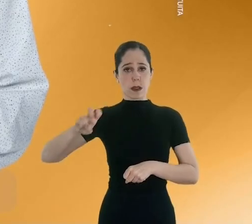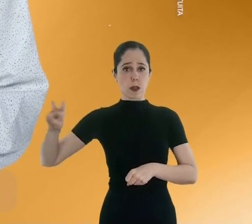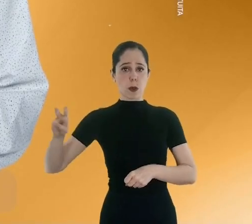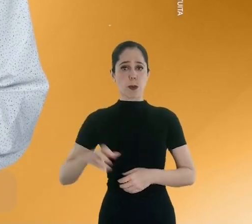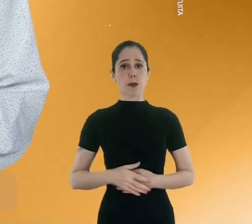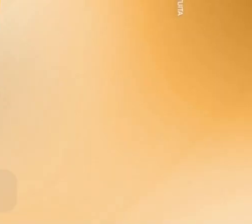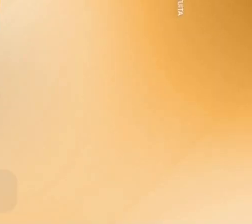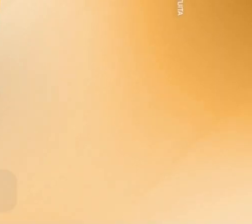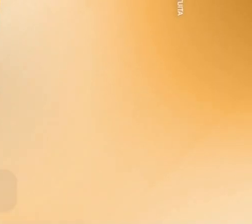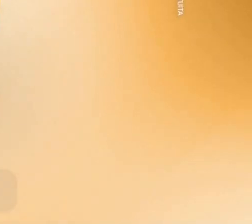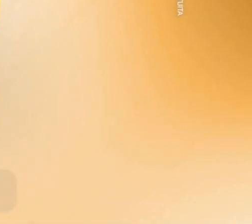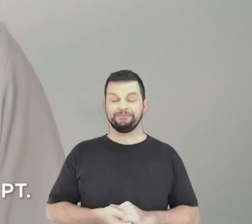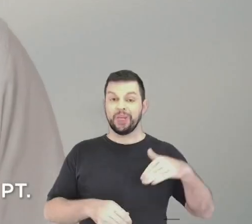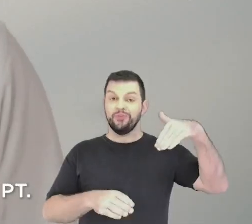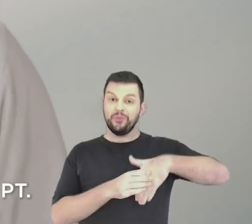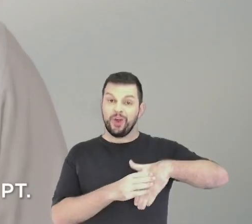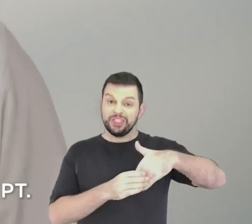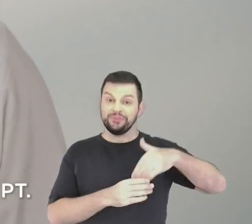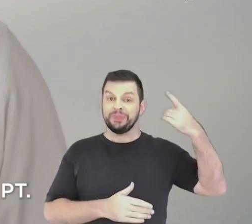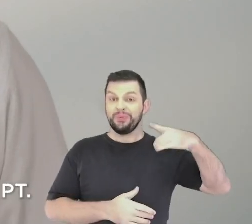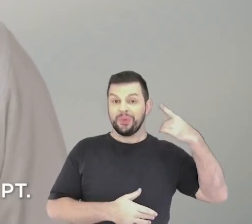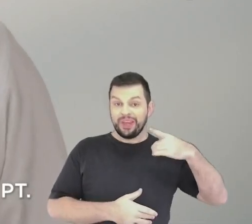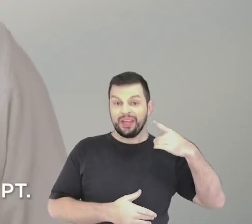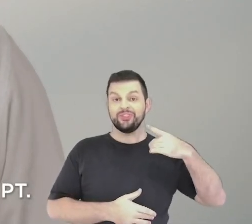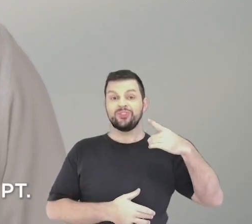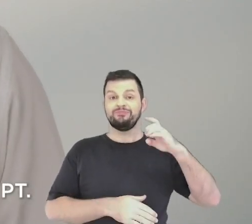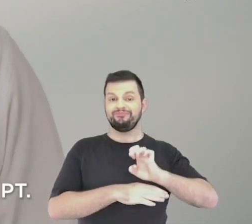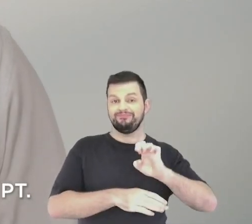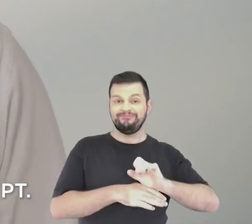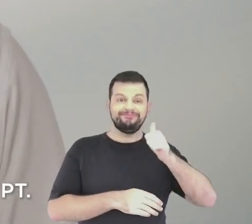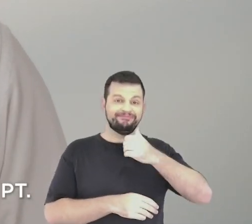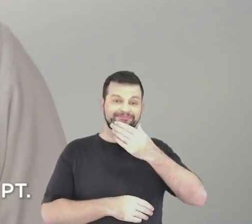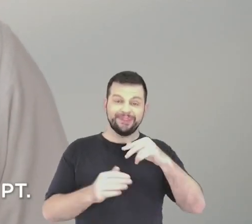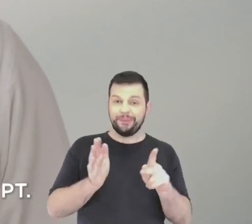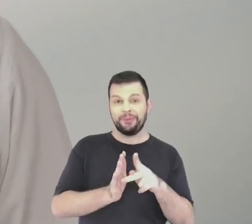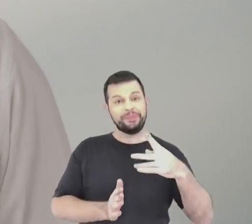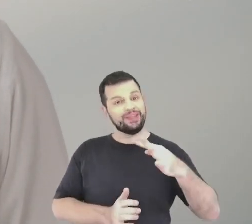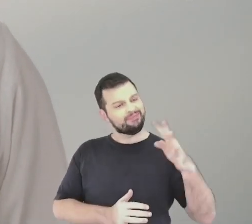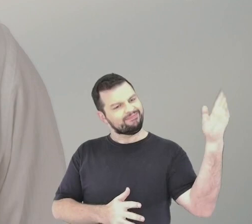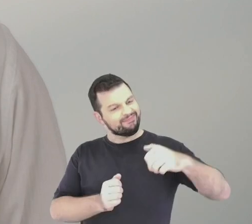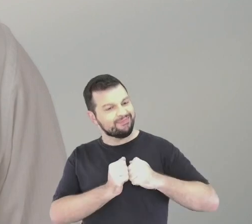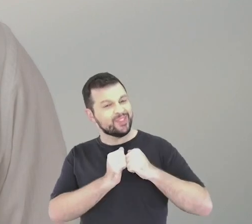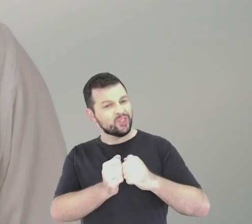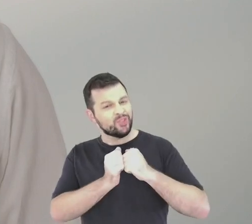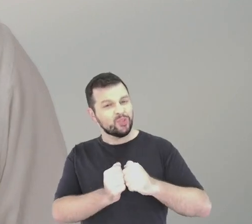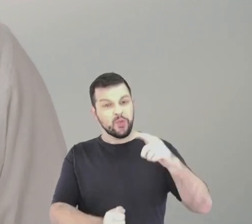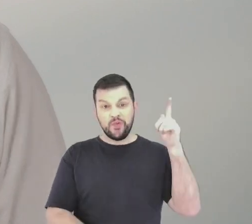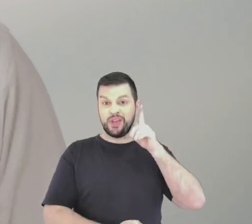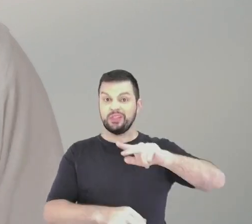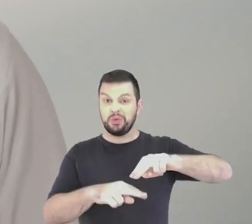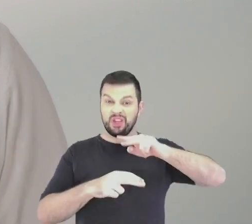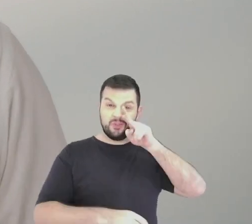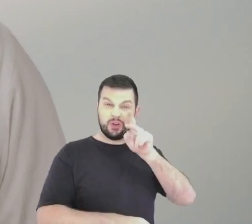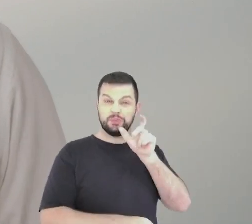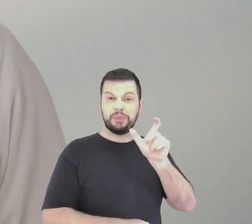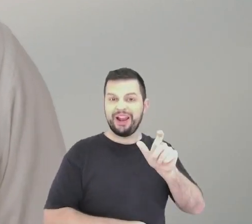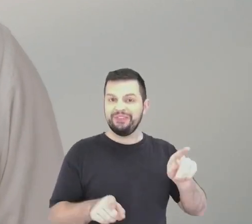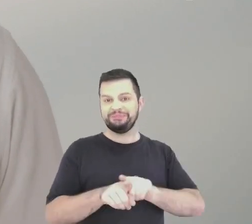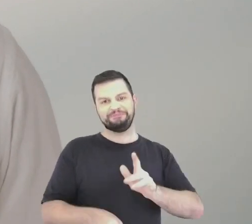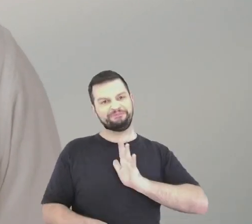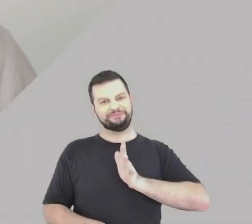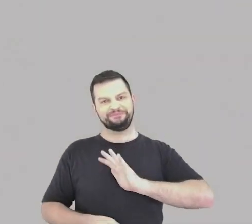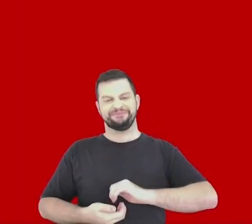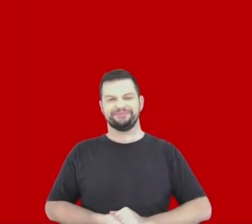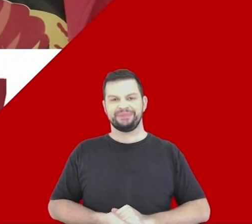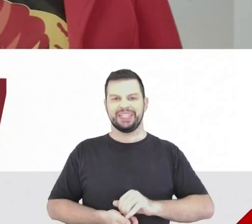55955. Vote nos deputados e deputadas estaduais do PT. Vamos juntos, vencer com a força da palavra